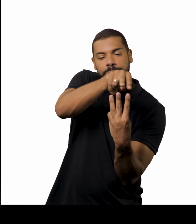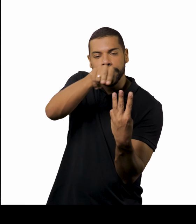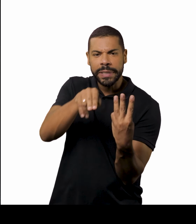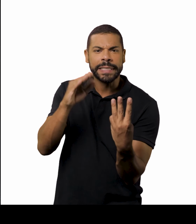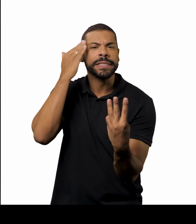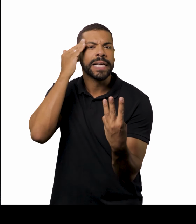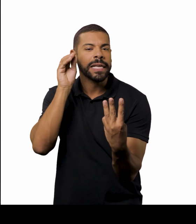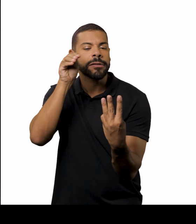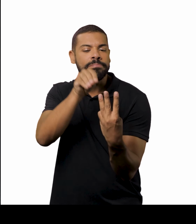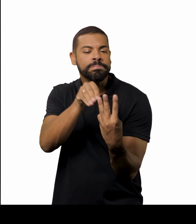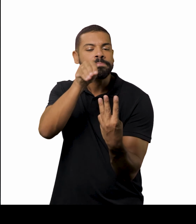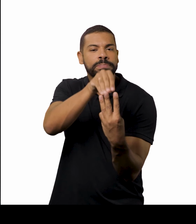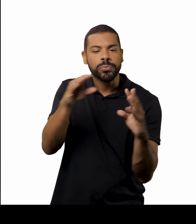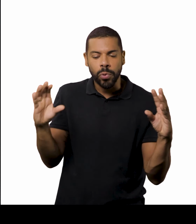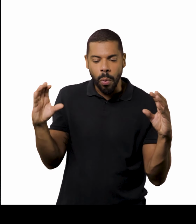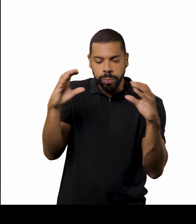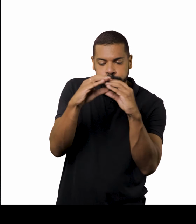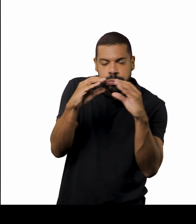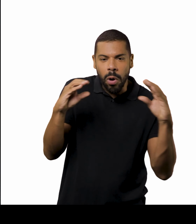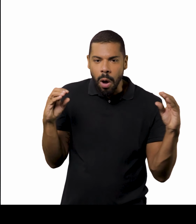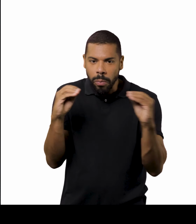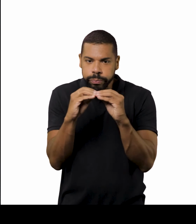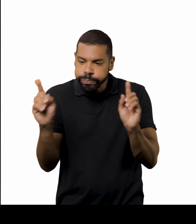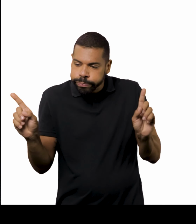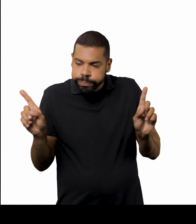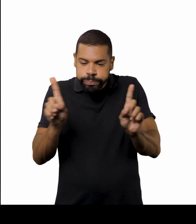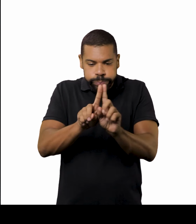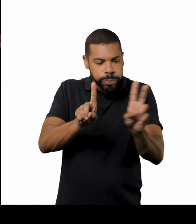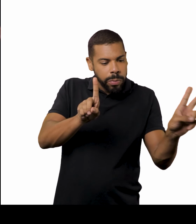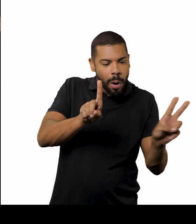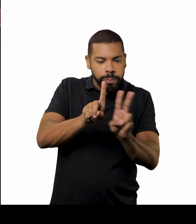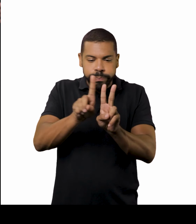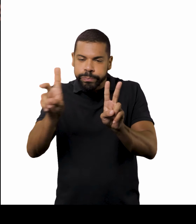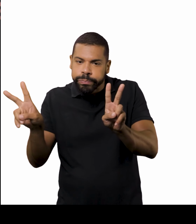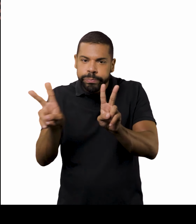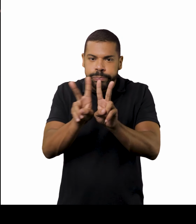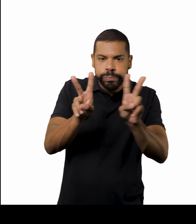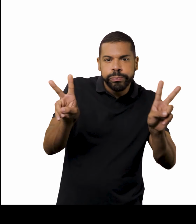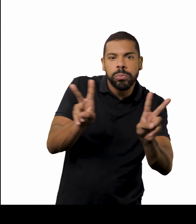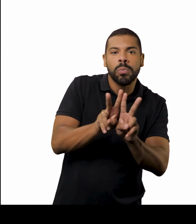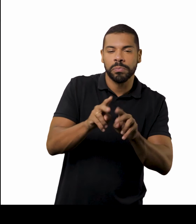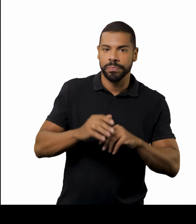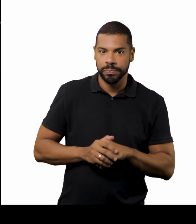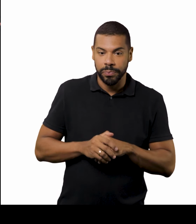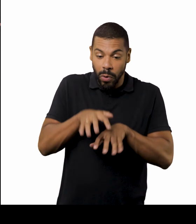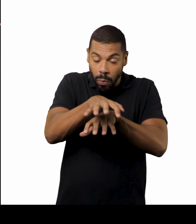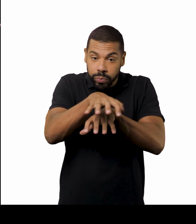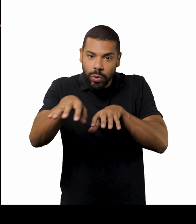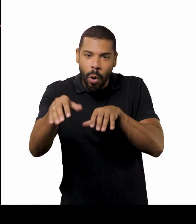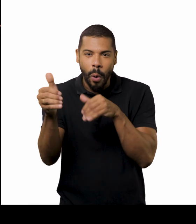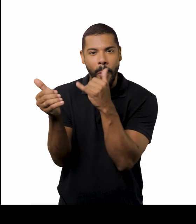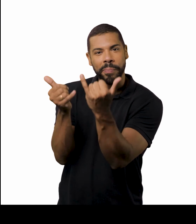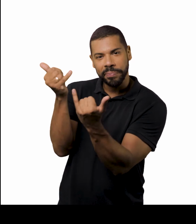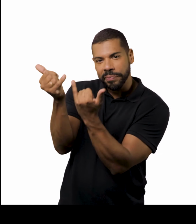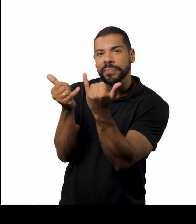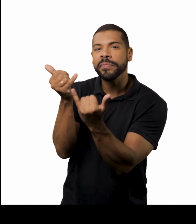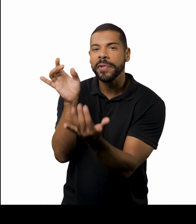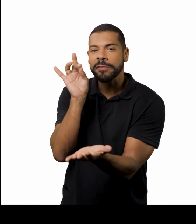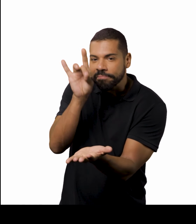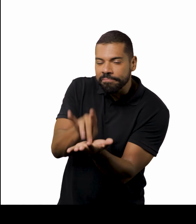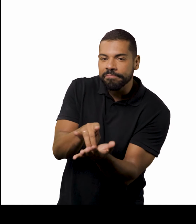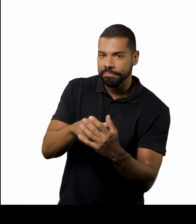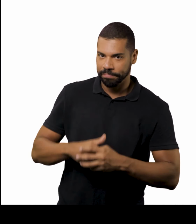Porque aí você entende que uma se encaixa no outro, precisa do outro para que faça sentido, como se fosse um tabuleiro, como se fosse um